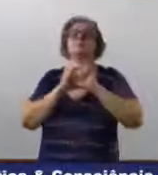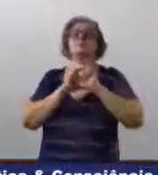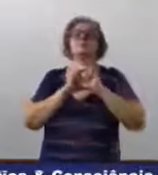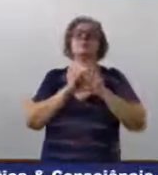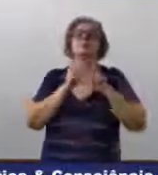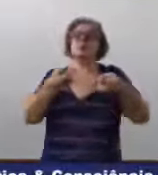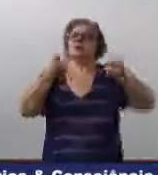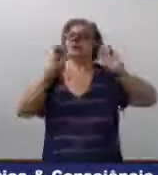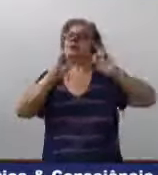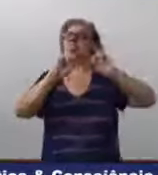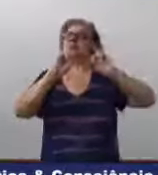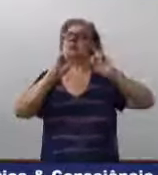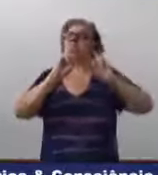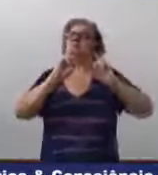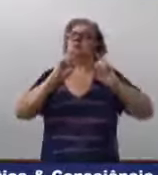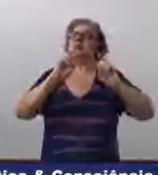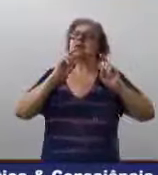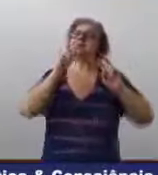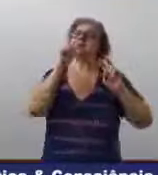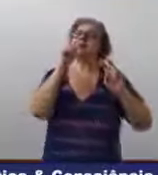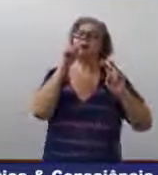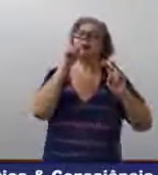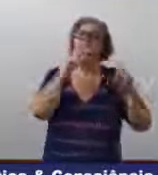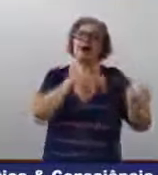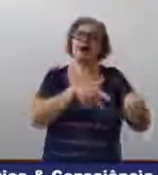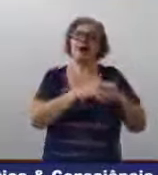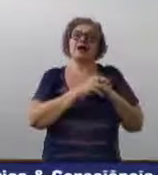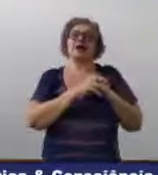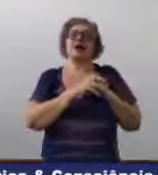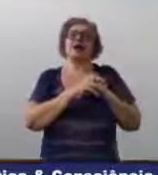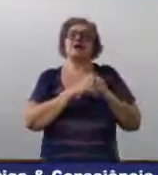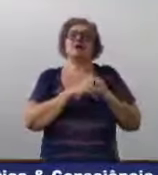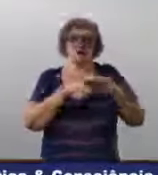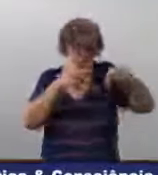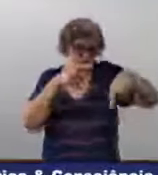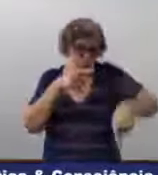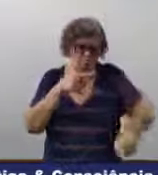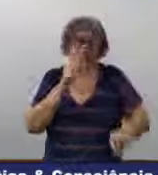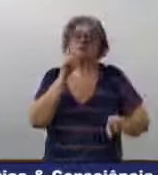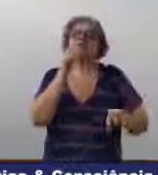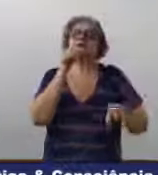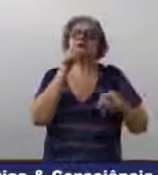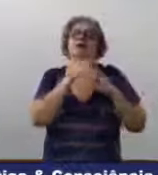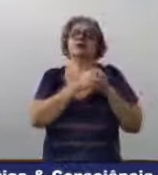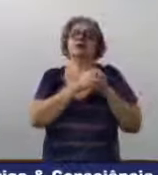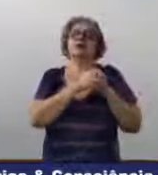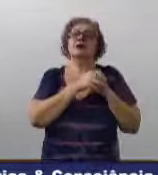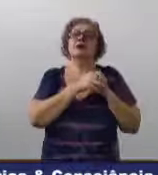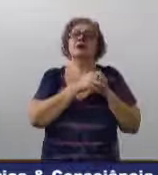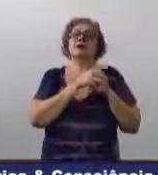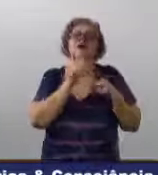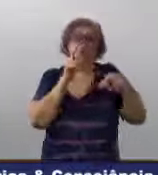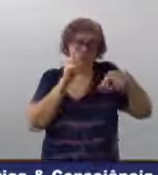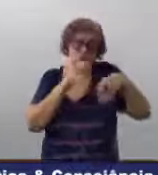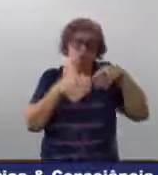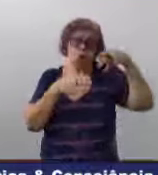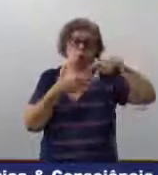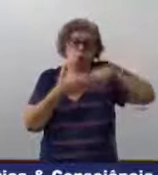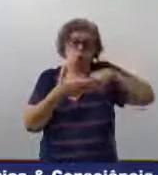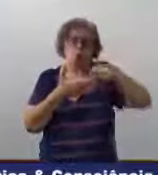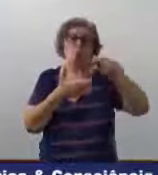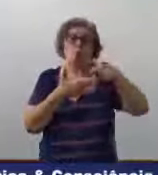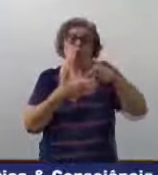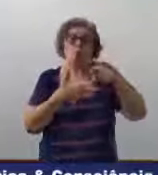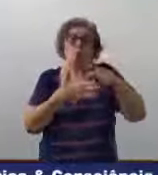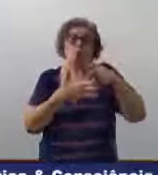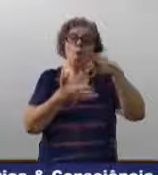deve ter entrado naquelas banheiras bem cheias d'água, botou o pé dentro d'água e saiu água da banheira.